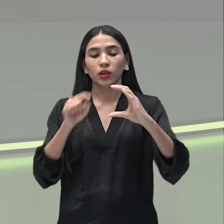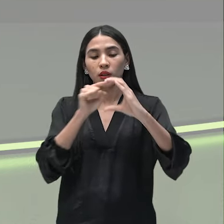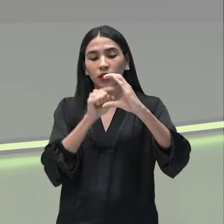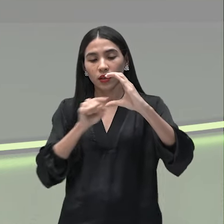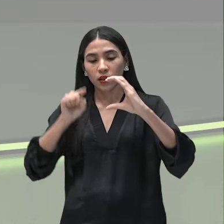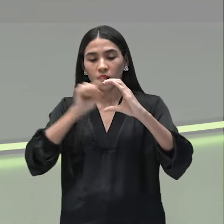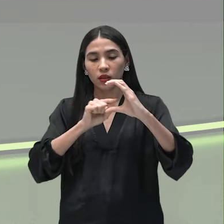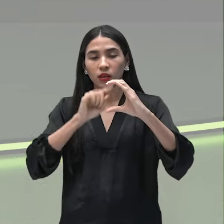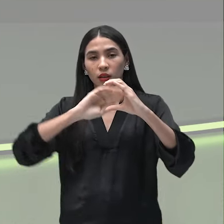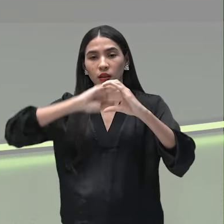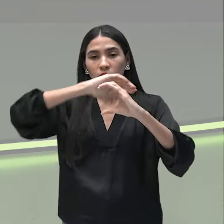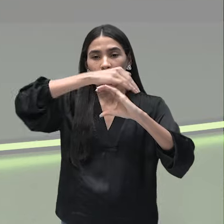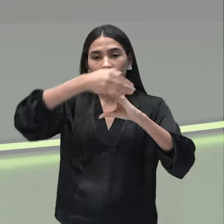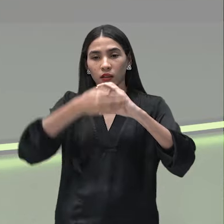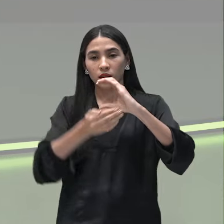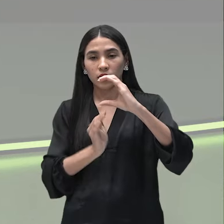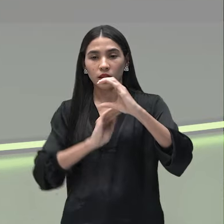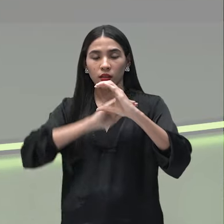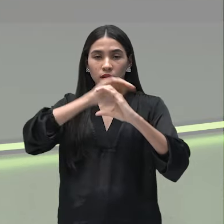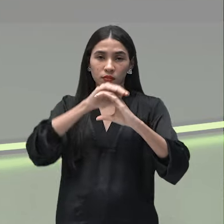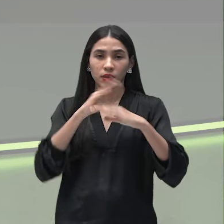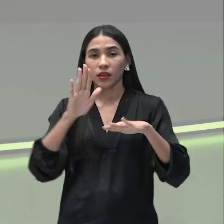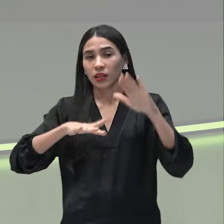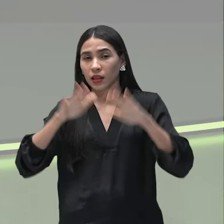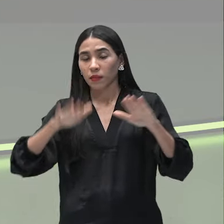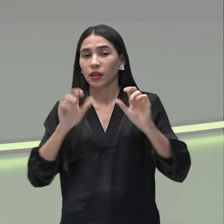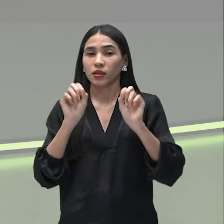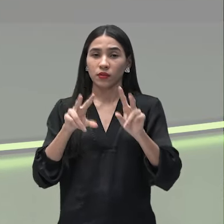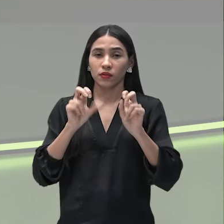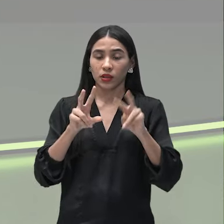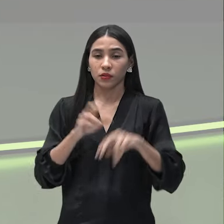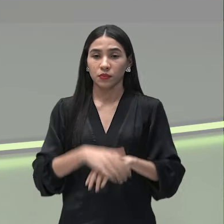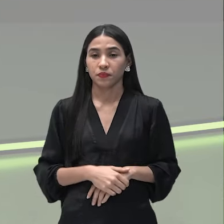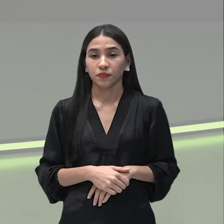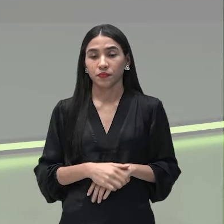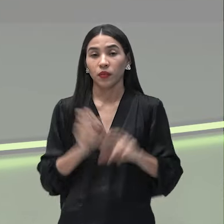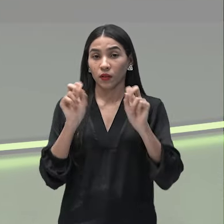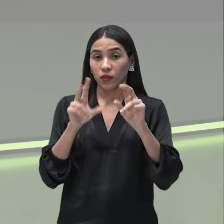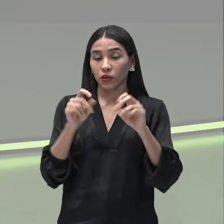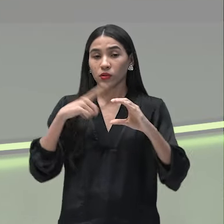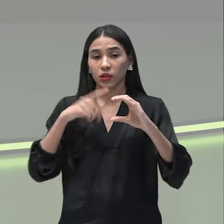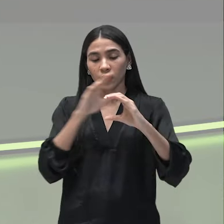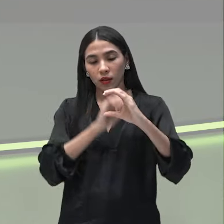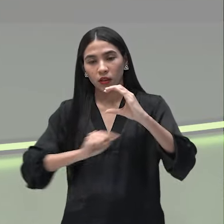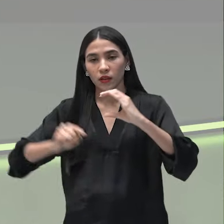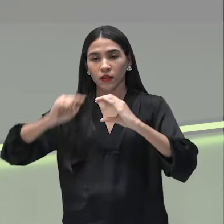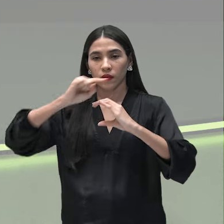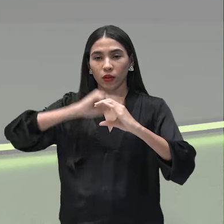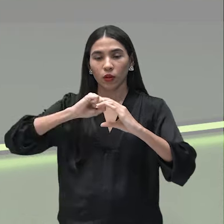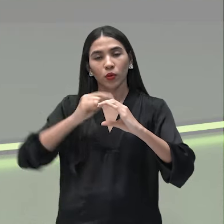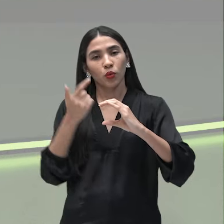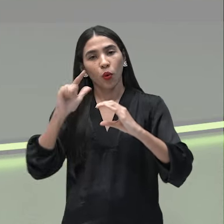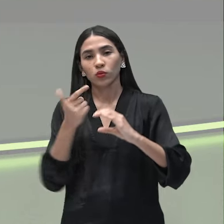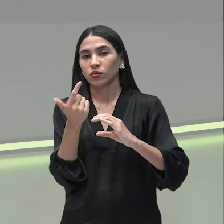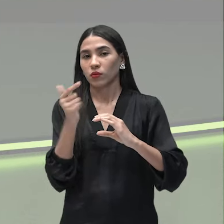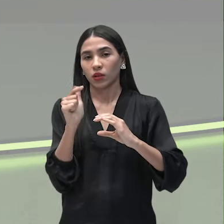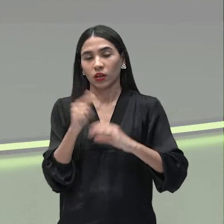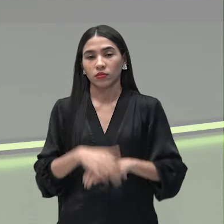de envelope e outros não, né? Vai dependendo do tipo de vírus. Uns apresentam envelope e outros não apresentam envelope.